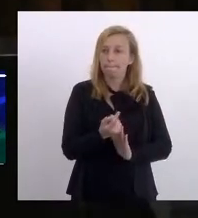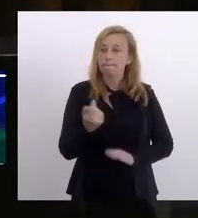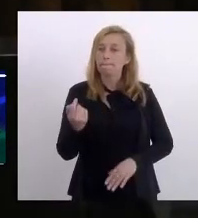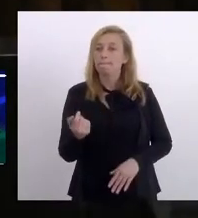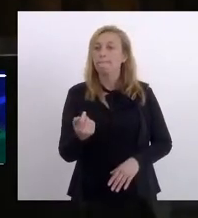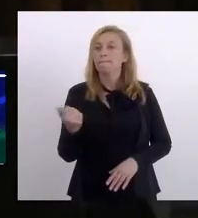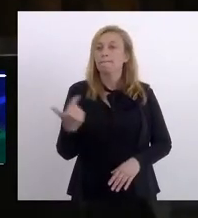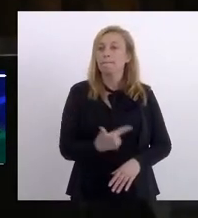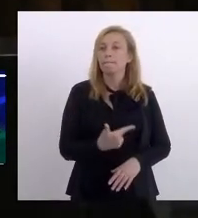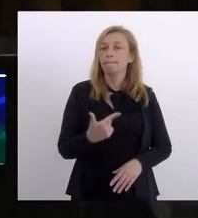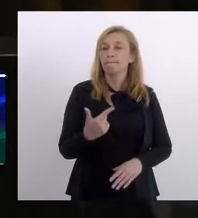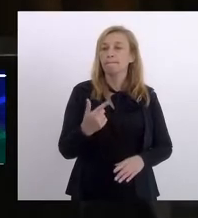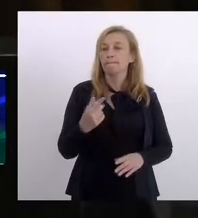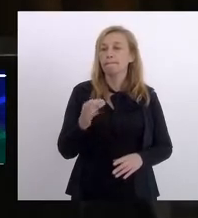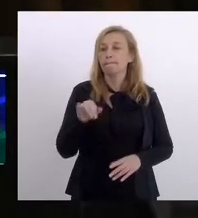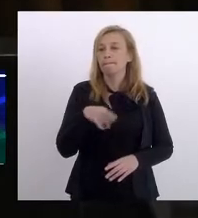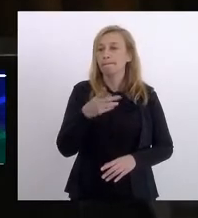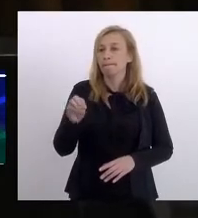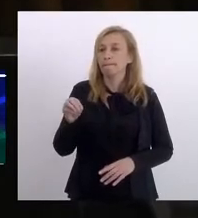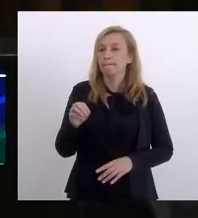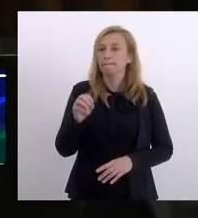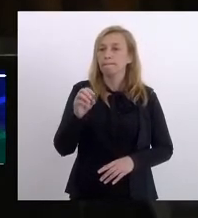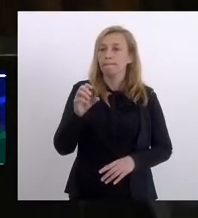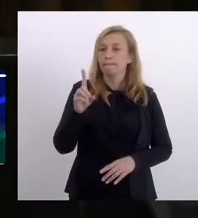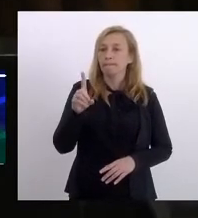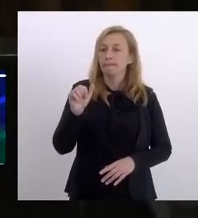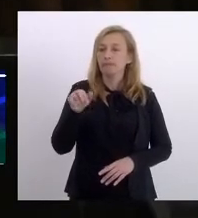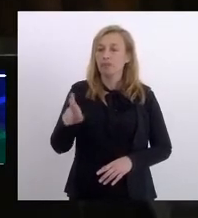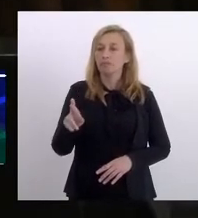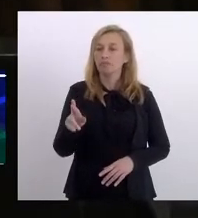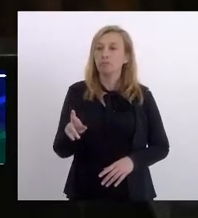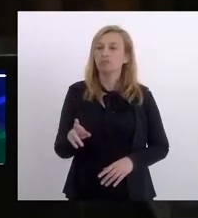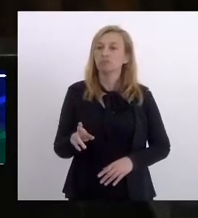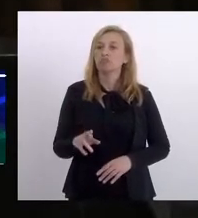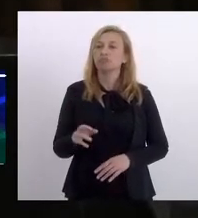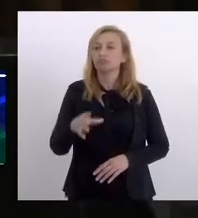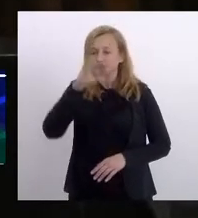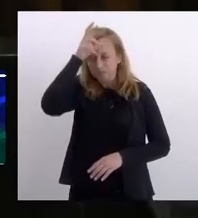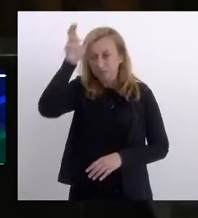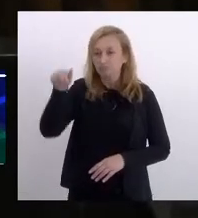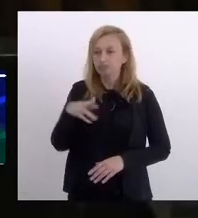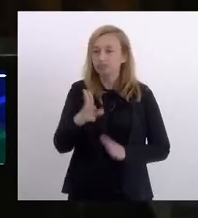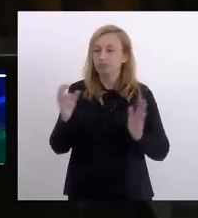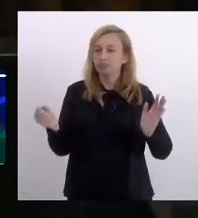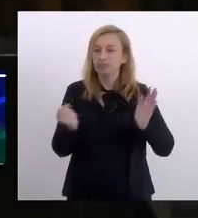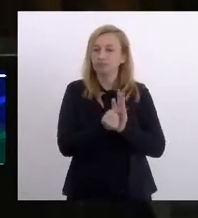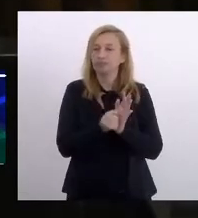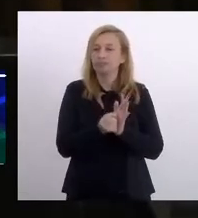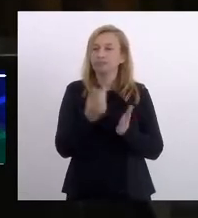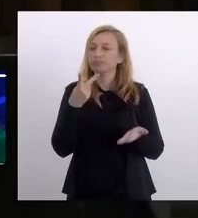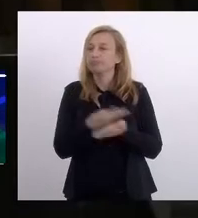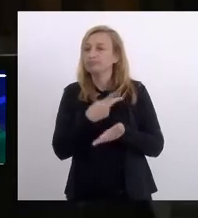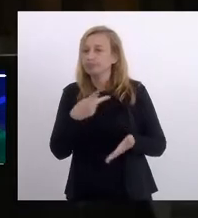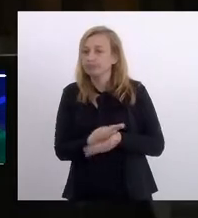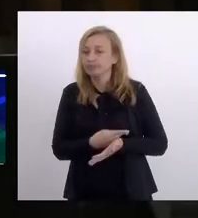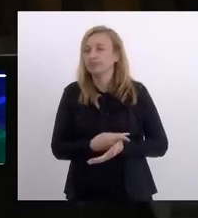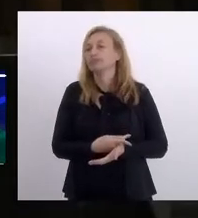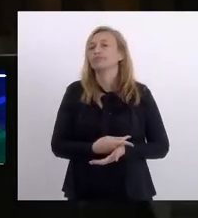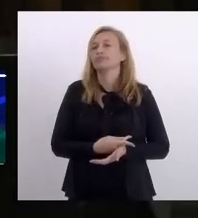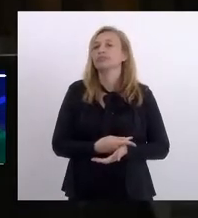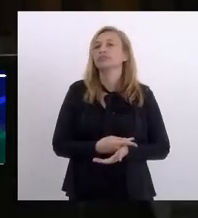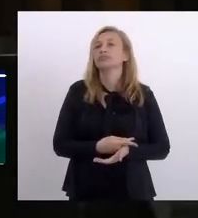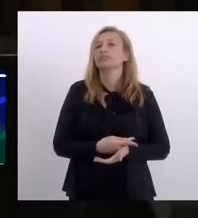a Operação Delaware. Para concluir, deputado. Que foi uma operação, tia Ju, marcada por ilegalidade.